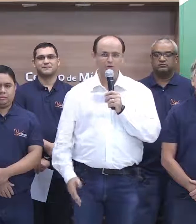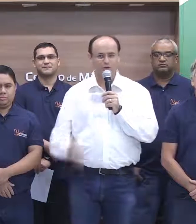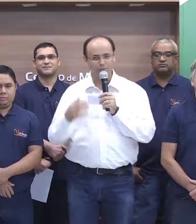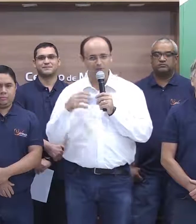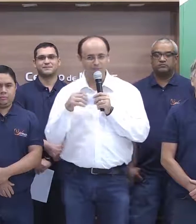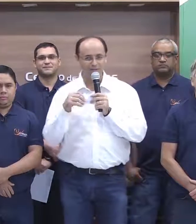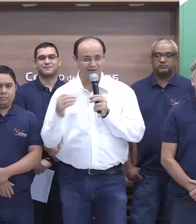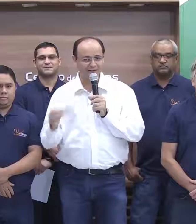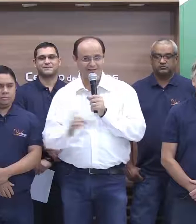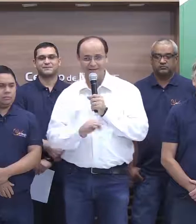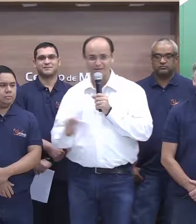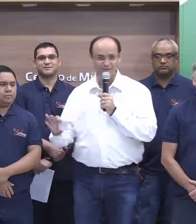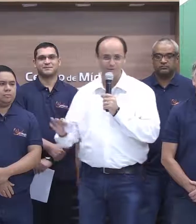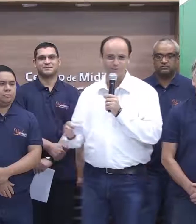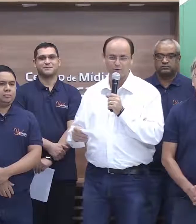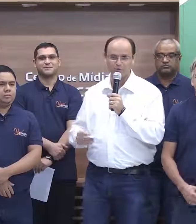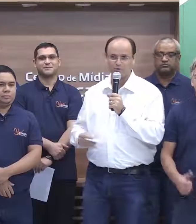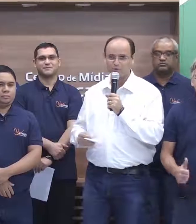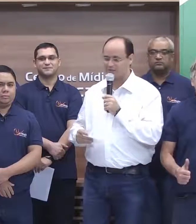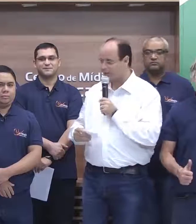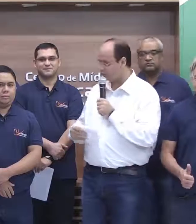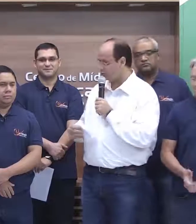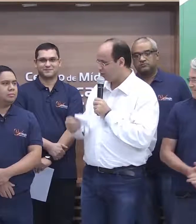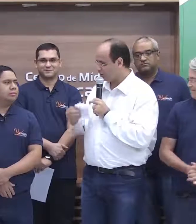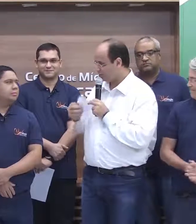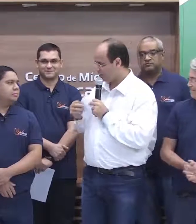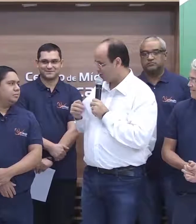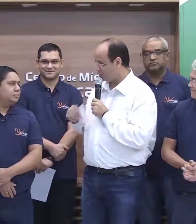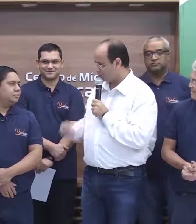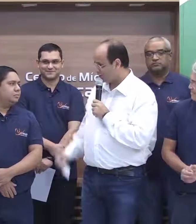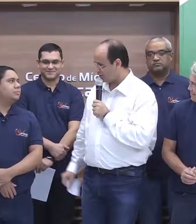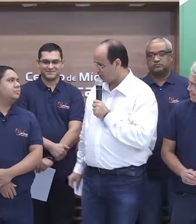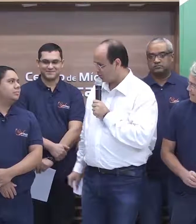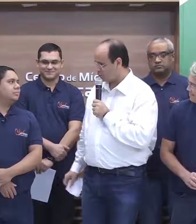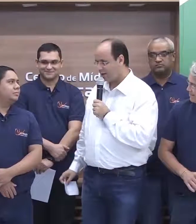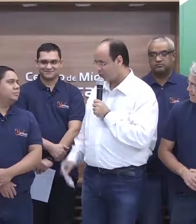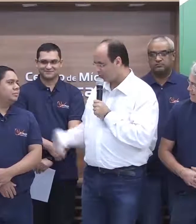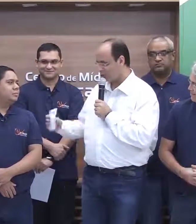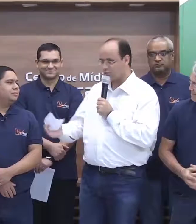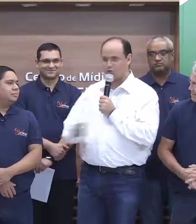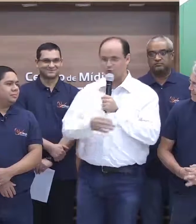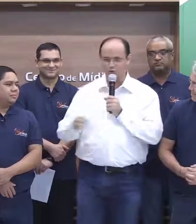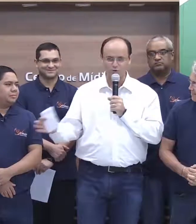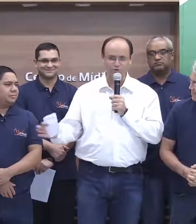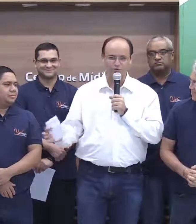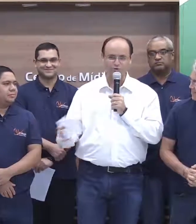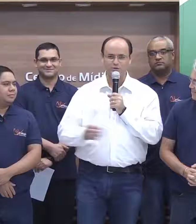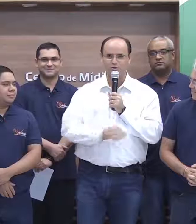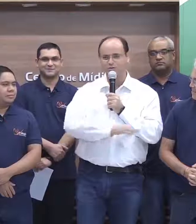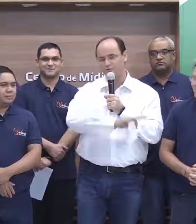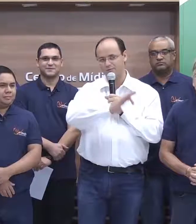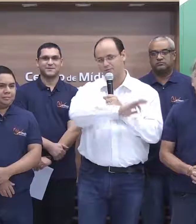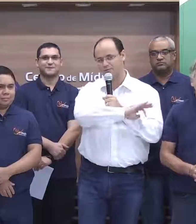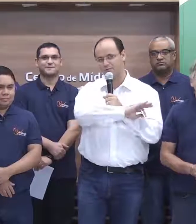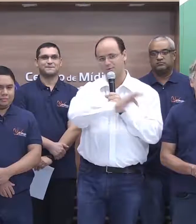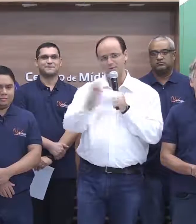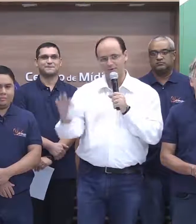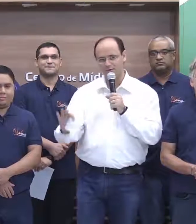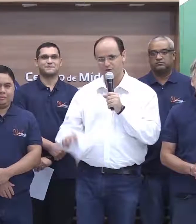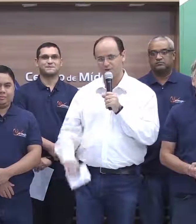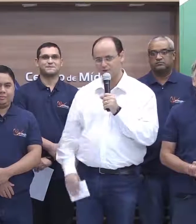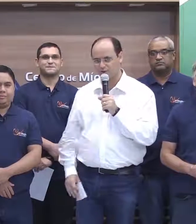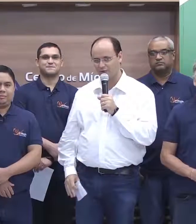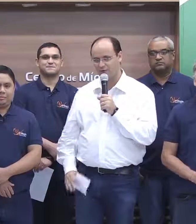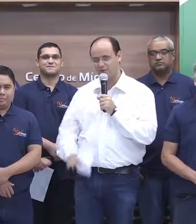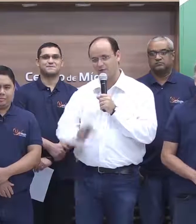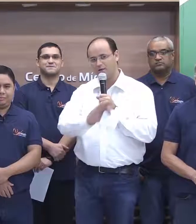obrigado. Eu vou passar a palavra direto aqui para o professor Ozenildo de História. É contigo e com todos os professores, vocês vão ver uma